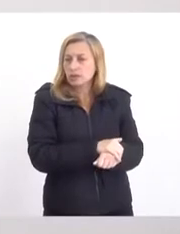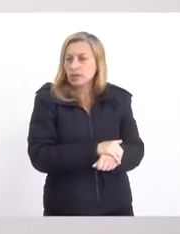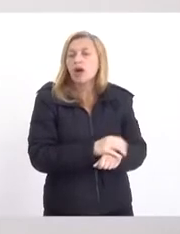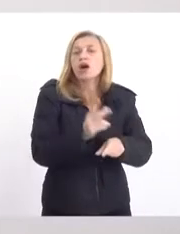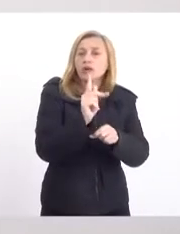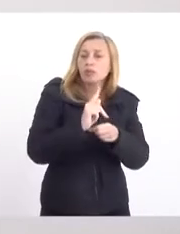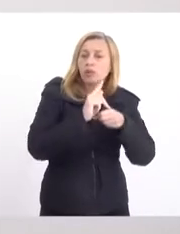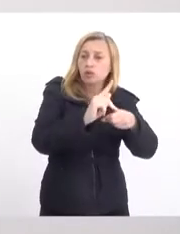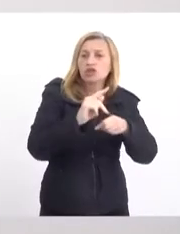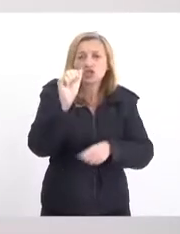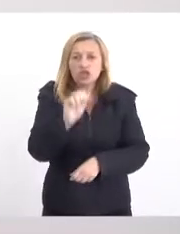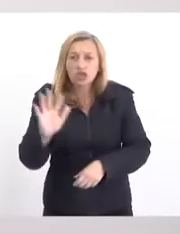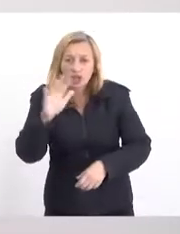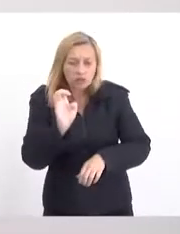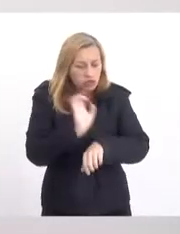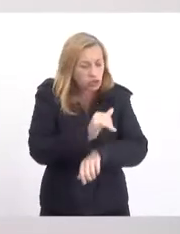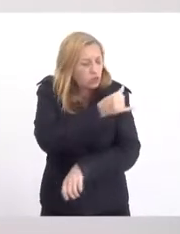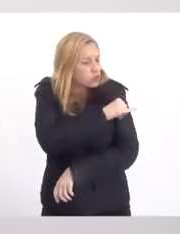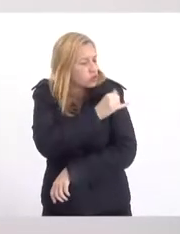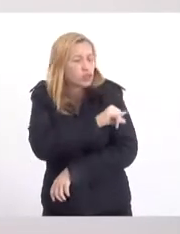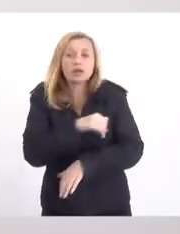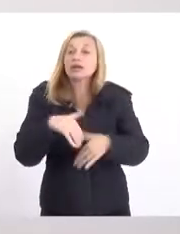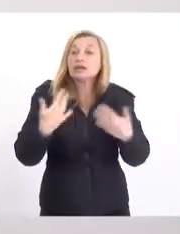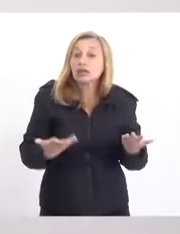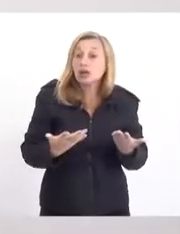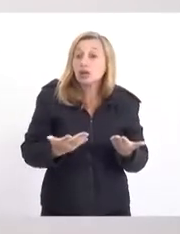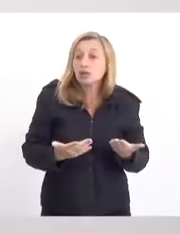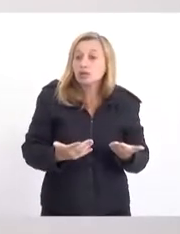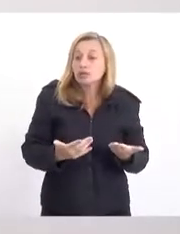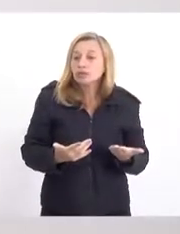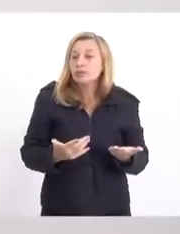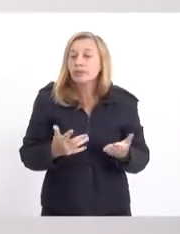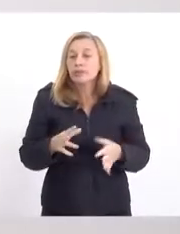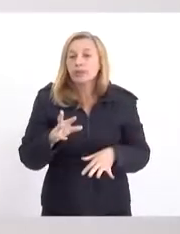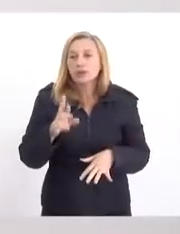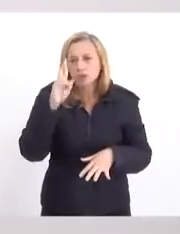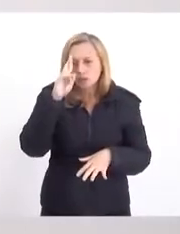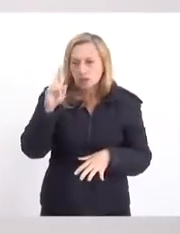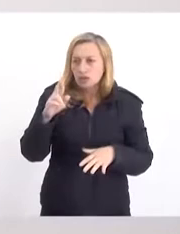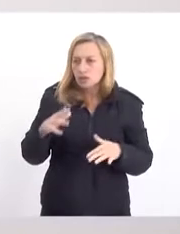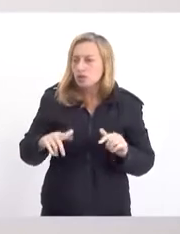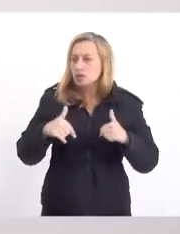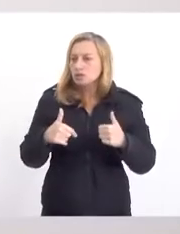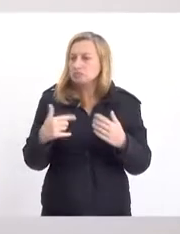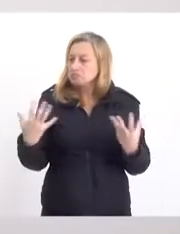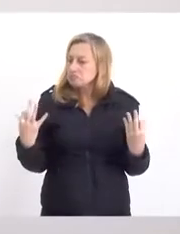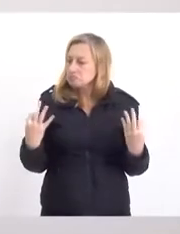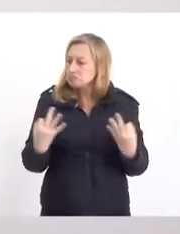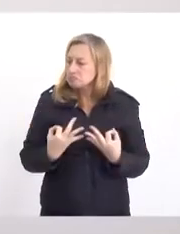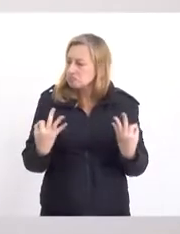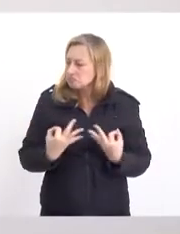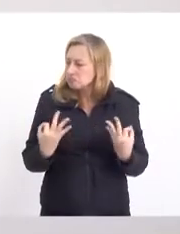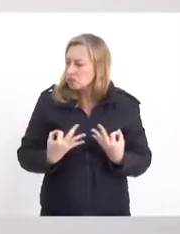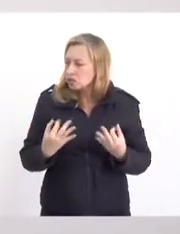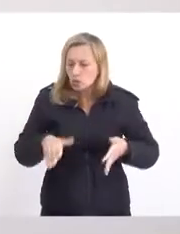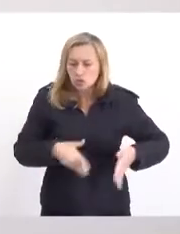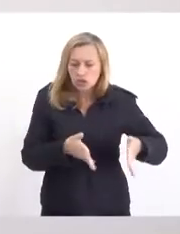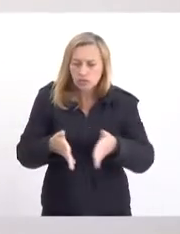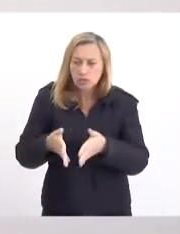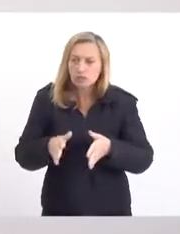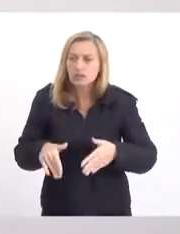Procuradoria Geral do Estado do Rio de Janeiro. Então, o senhor elencou de maneira brilhante os caminhos que podemos